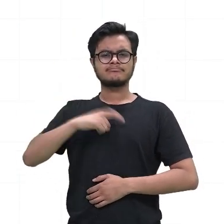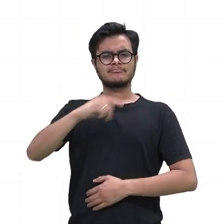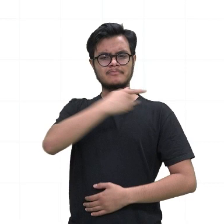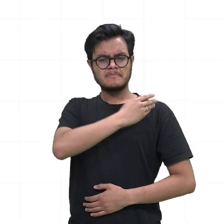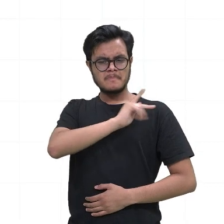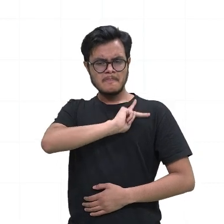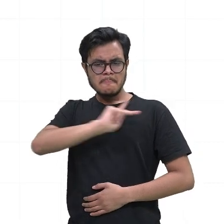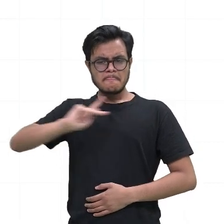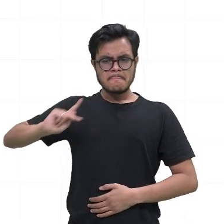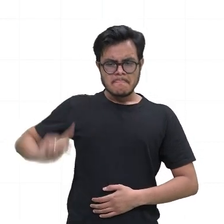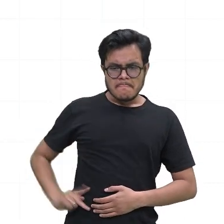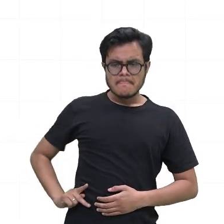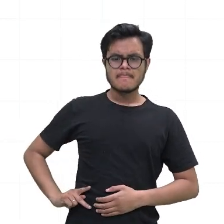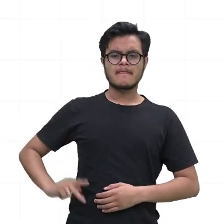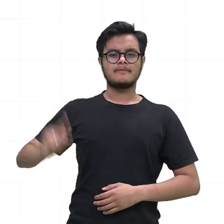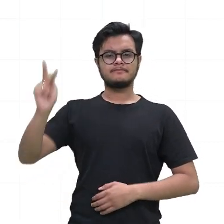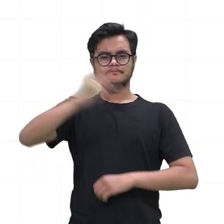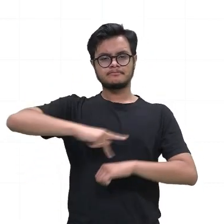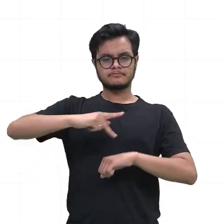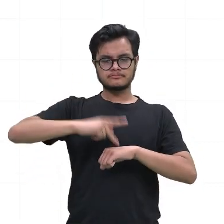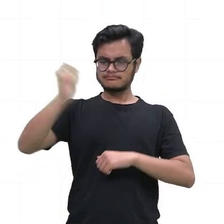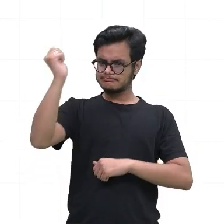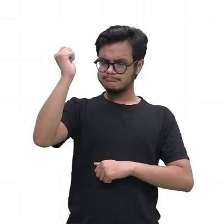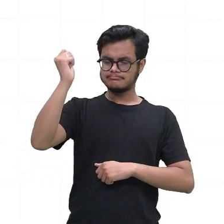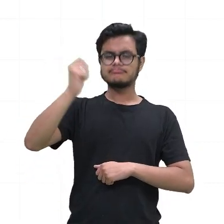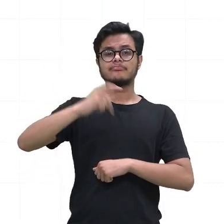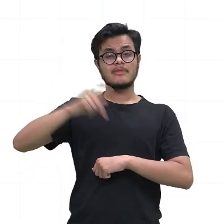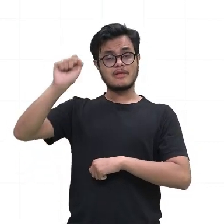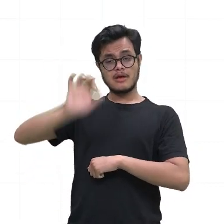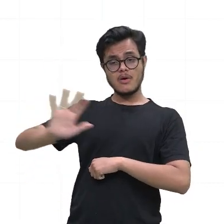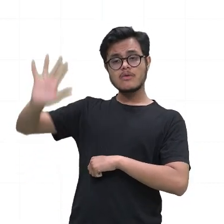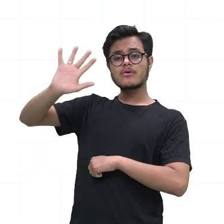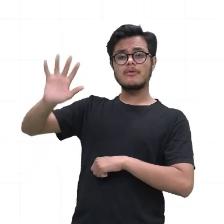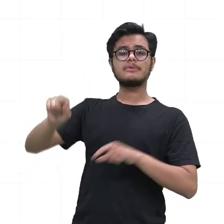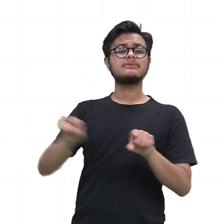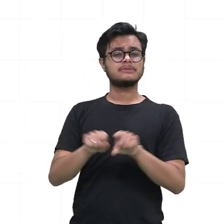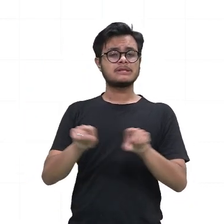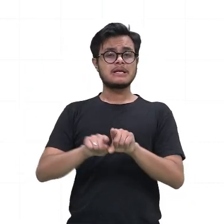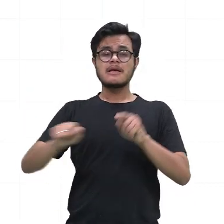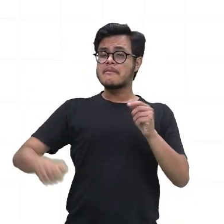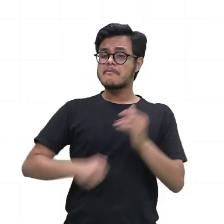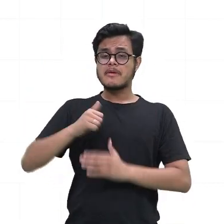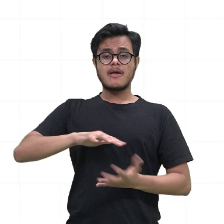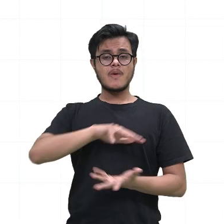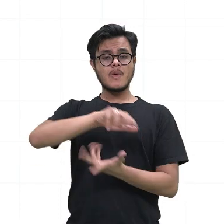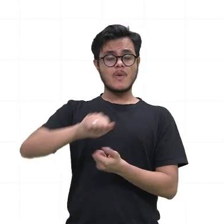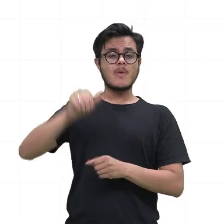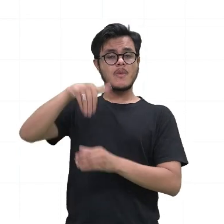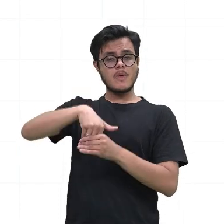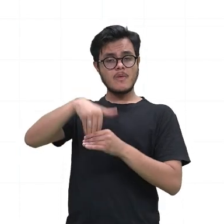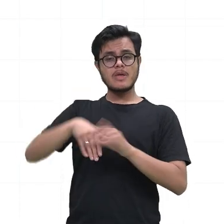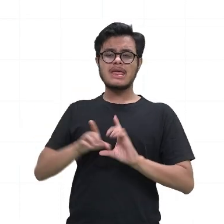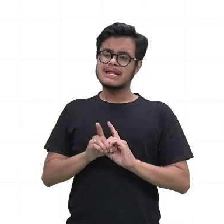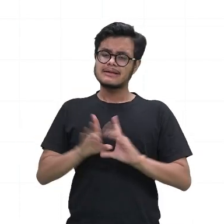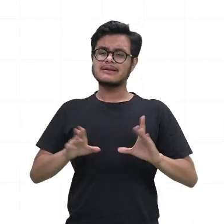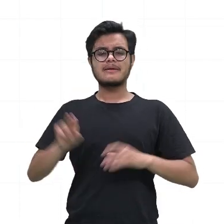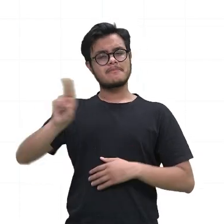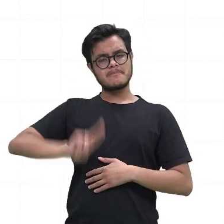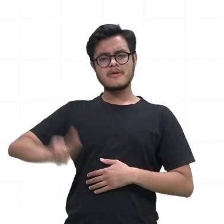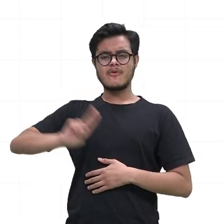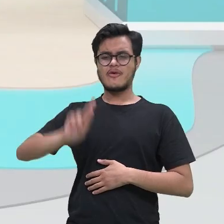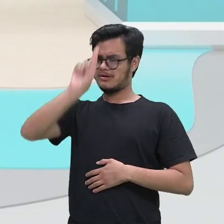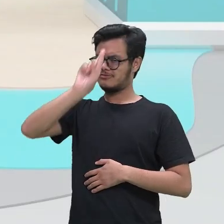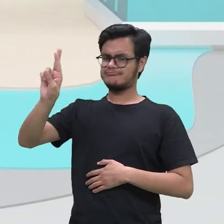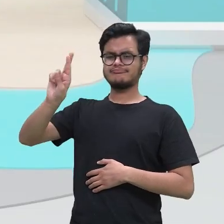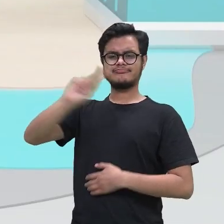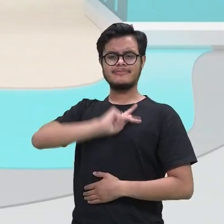país, tornando-se a primeira mulher presidente da Europa e a primeira mulher no mundo a ser eleita democraticamente como chefe de